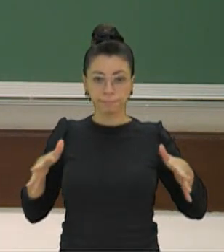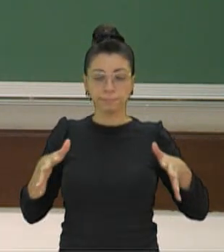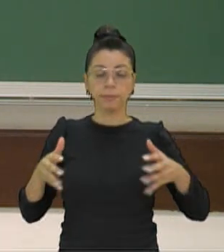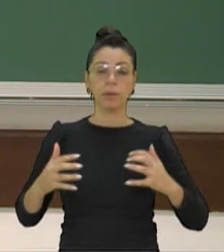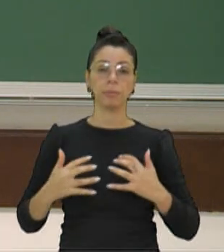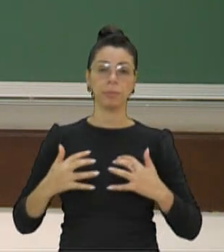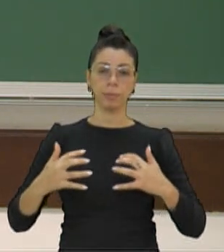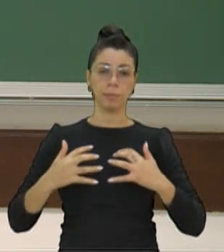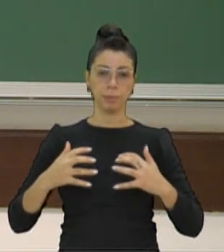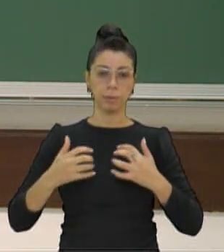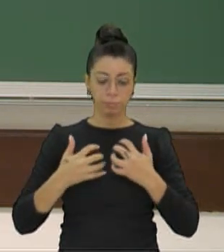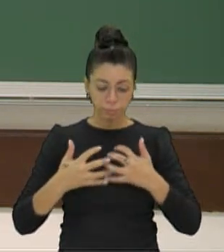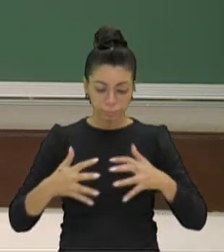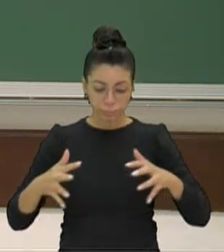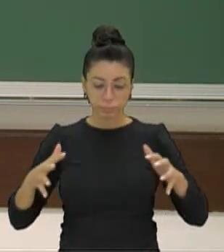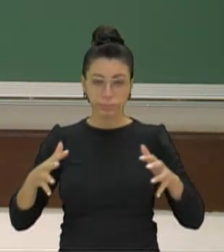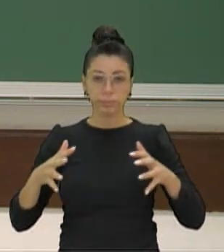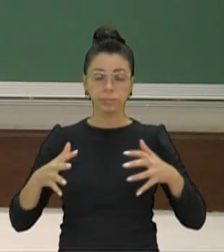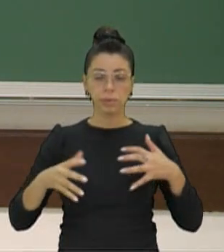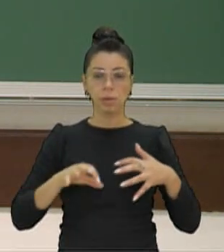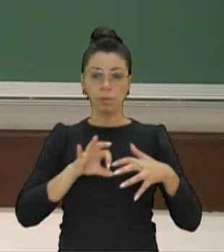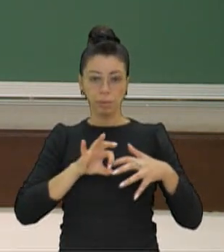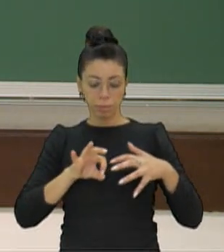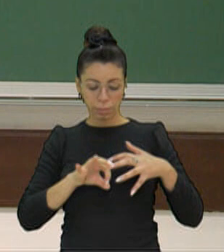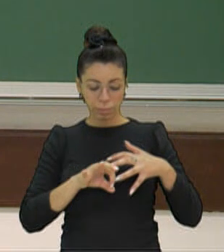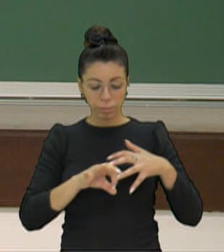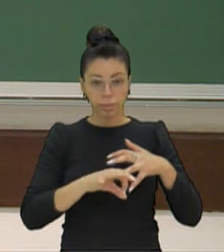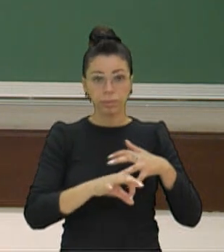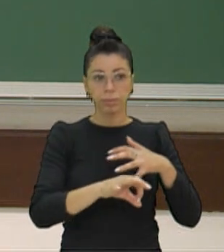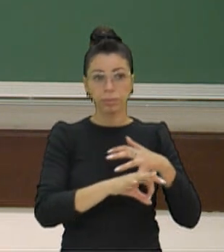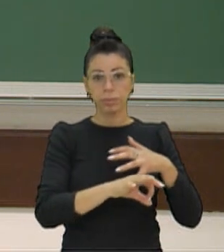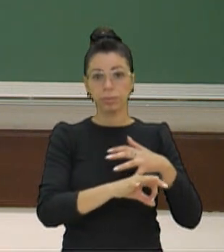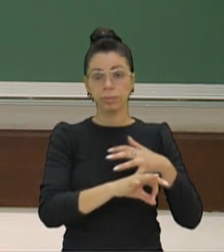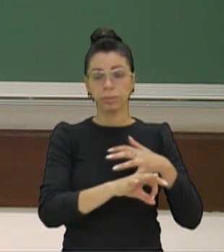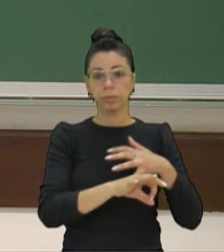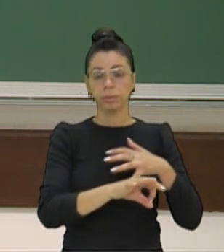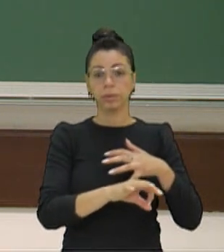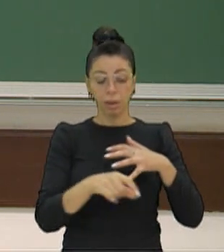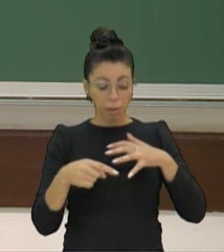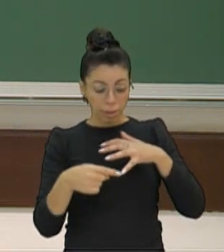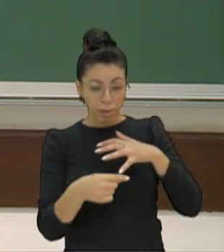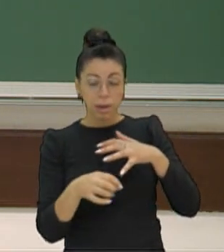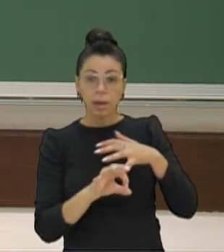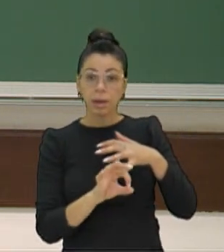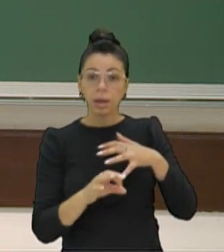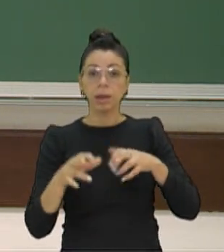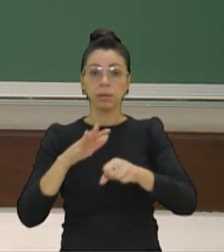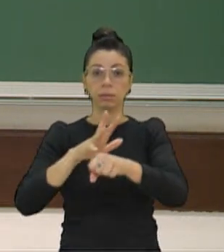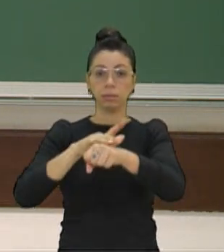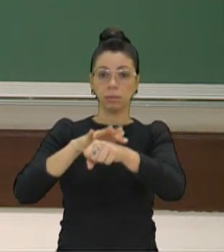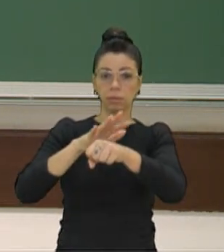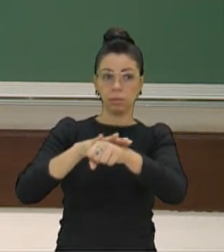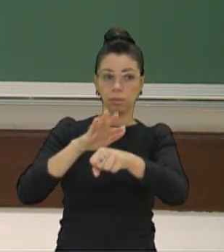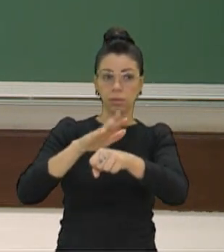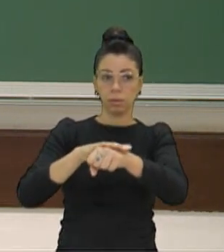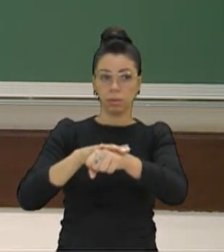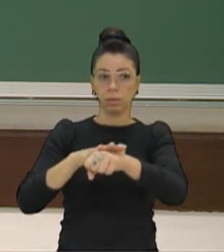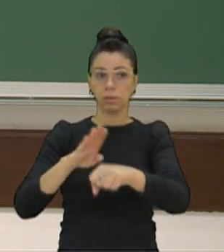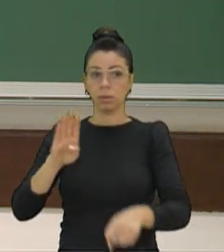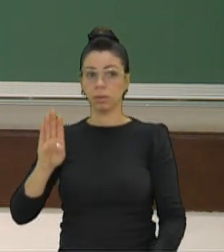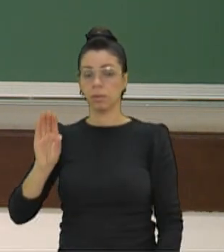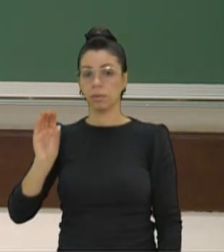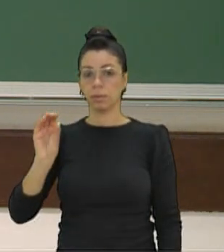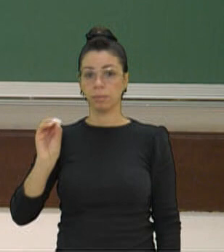dentro dos pulmões, a gente fala em bronquíolos. Neste caso, são eles inflamados na asma, tá? E